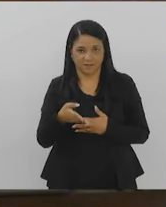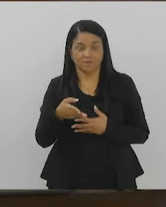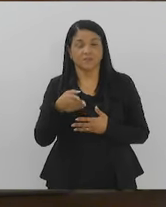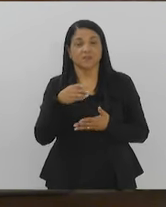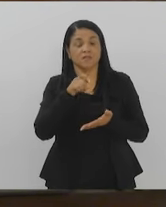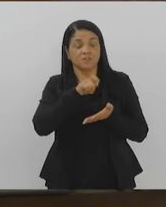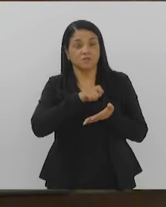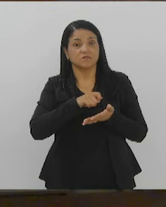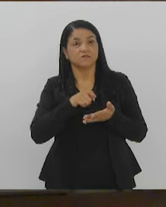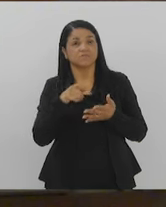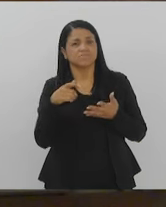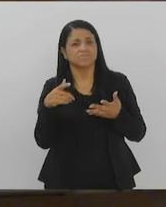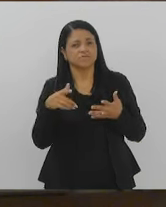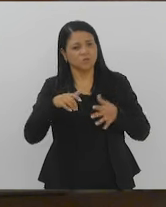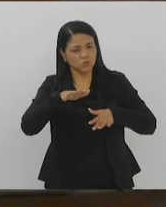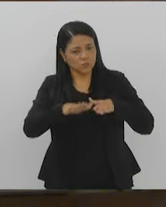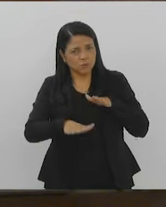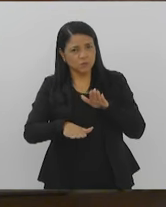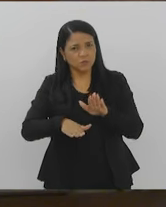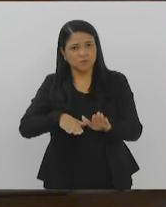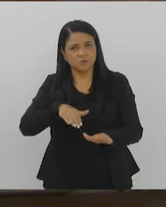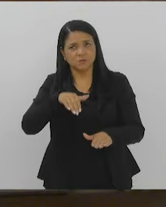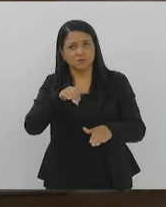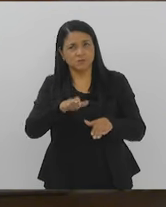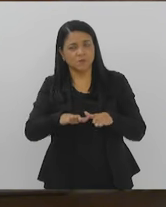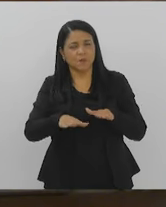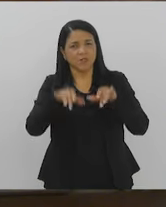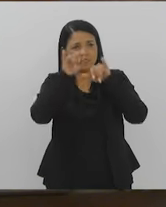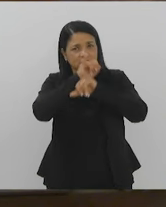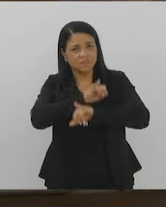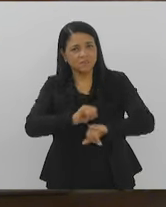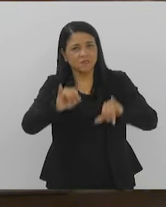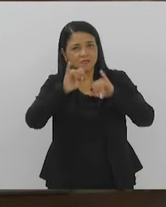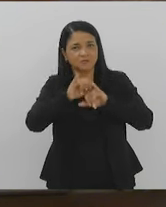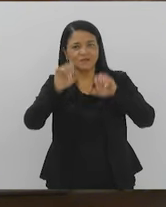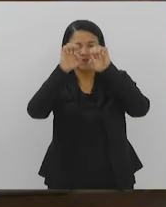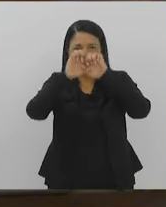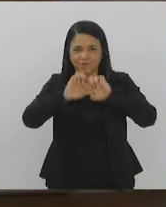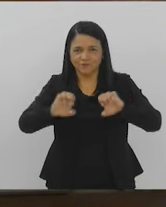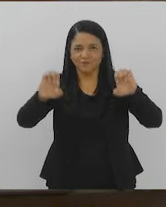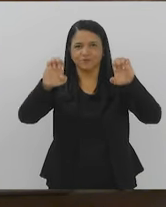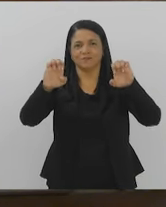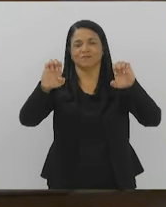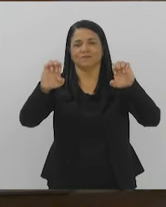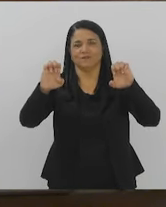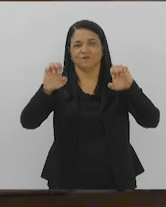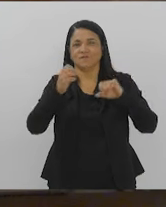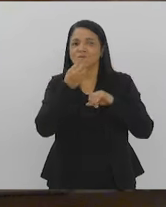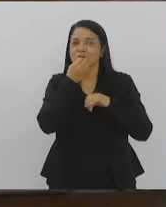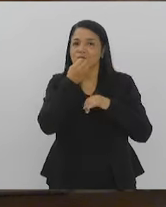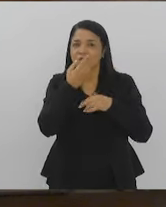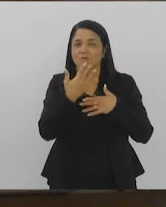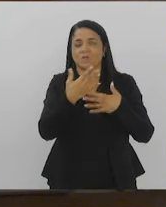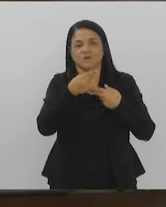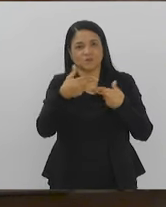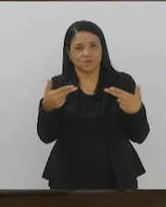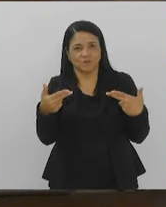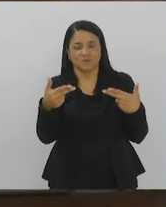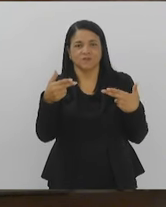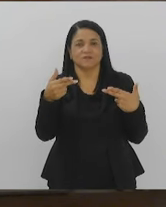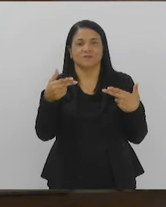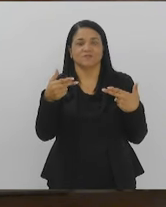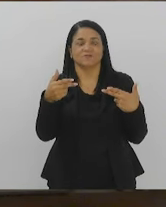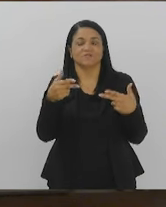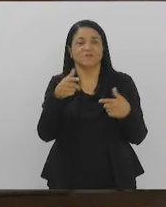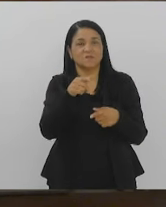quão formosos são os pés dos que anunciam coisas boas. quão formosos são os pés dos senhores e das